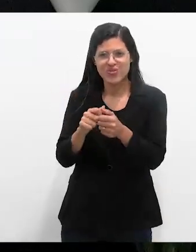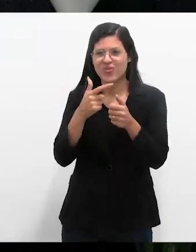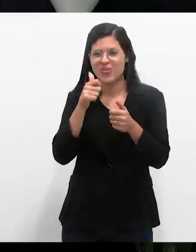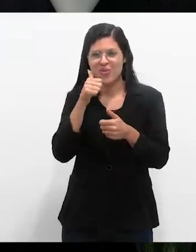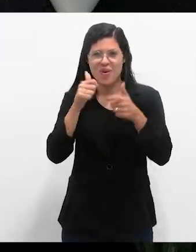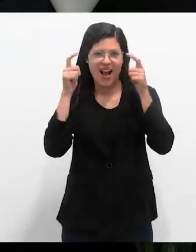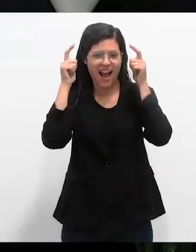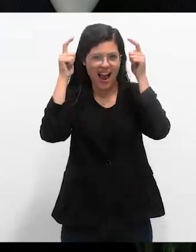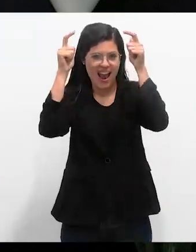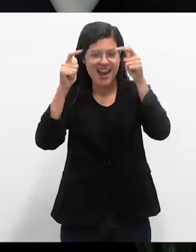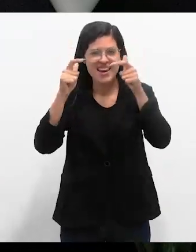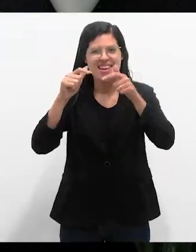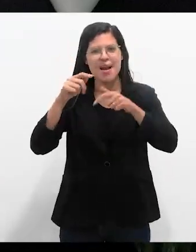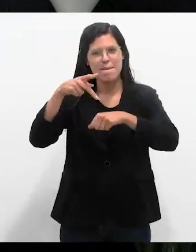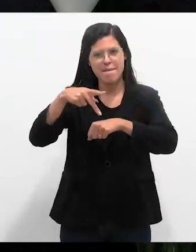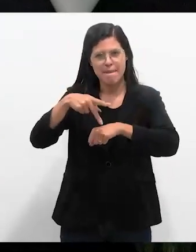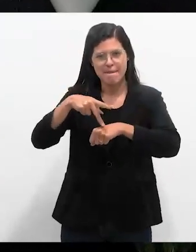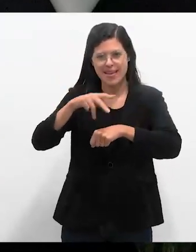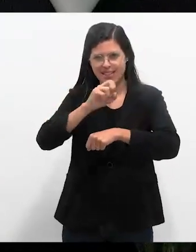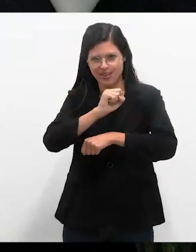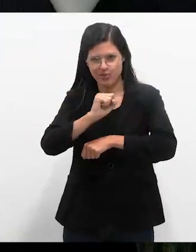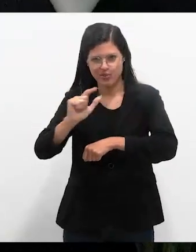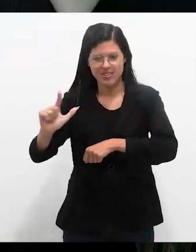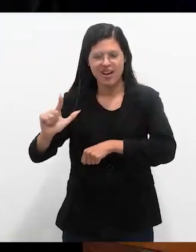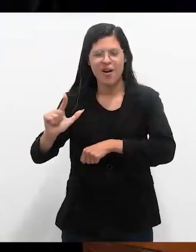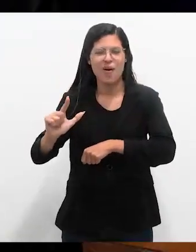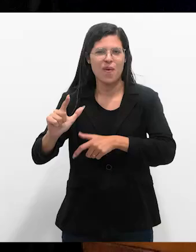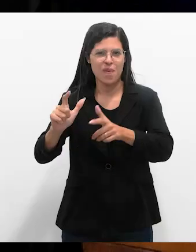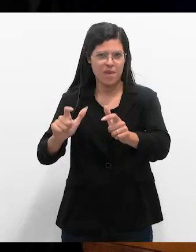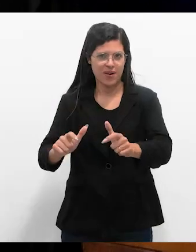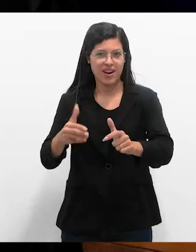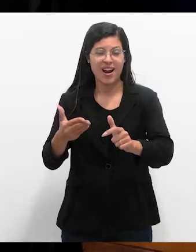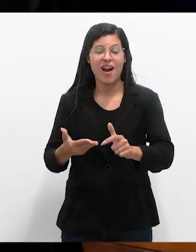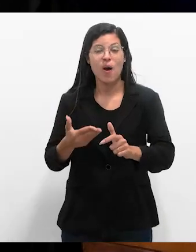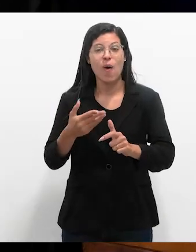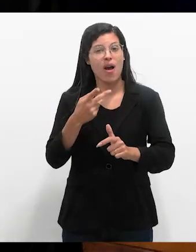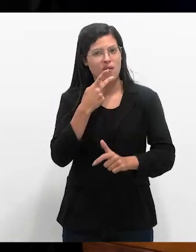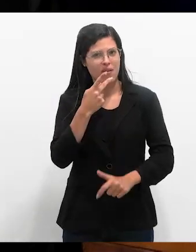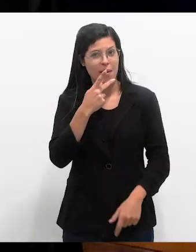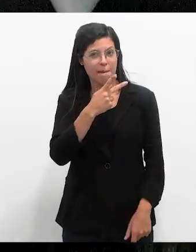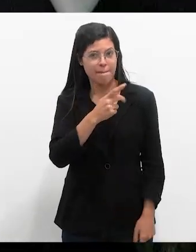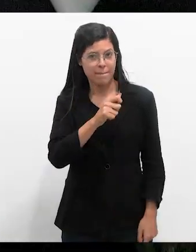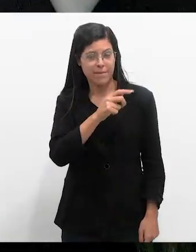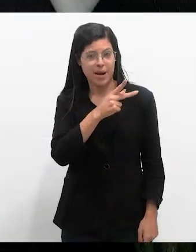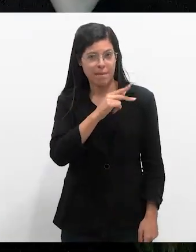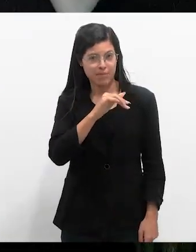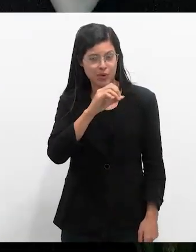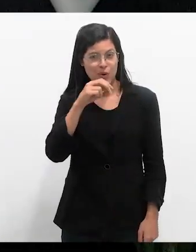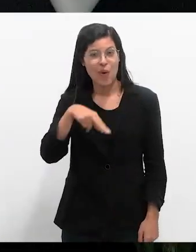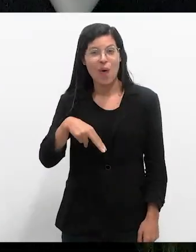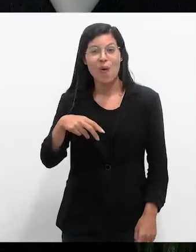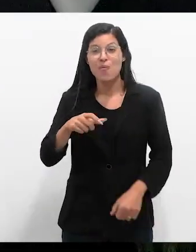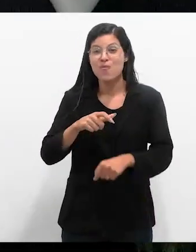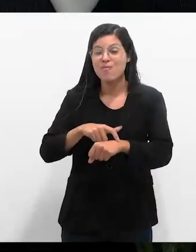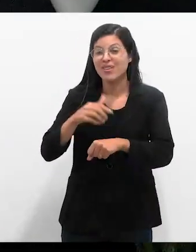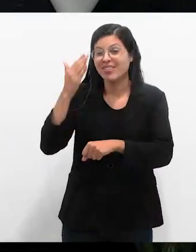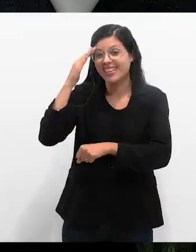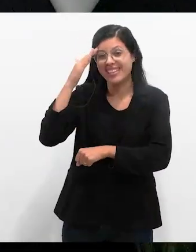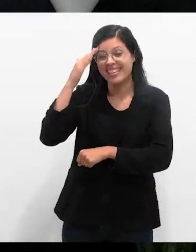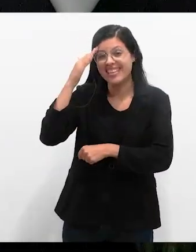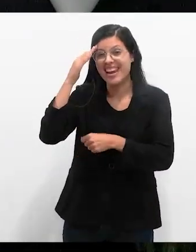matar a Papillon, gente. Falei, Papillon, muito bom. A hora que entenderem que essa coroa vale dinheiro, ela vai estar